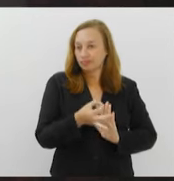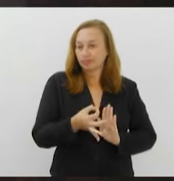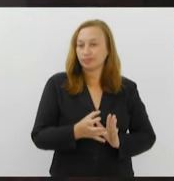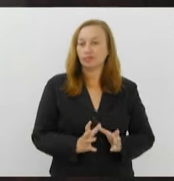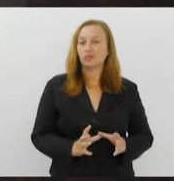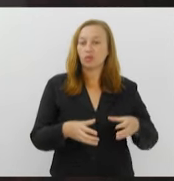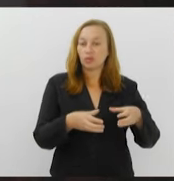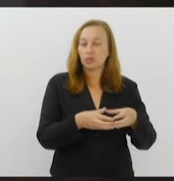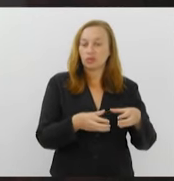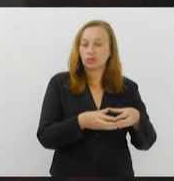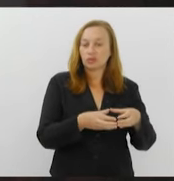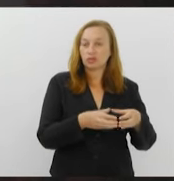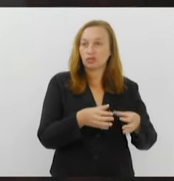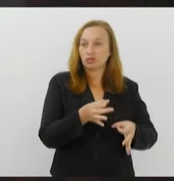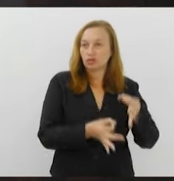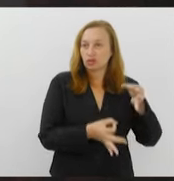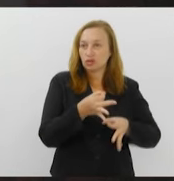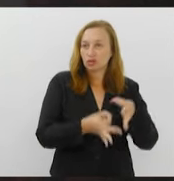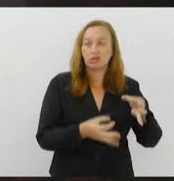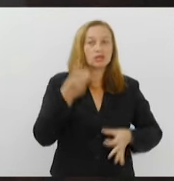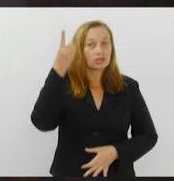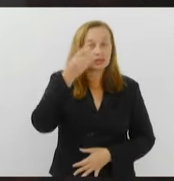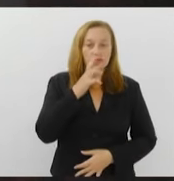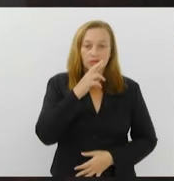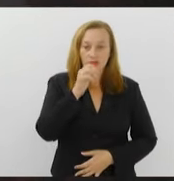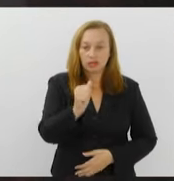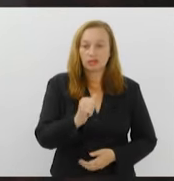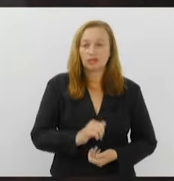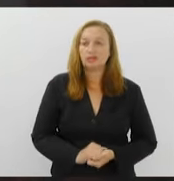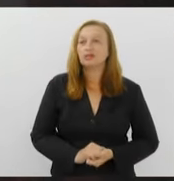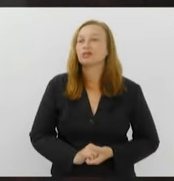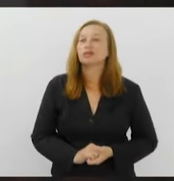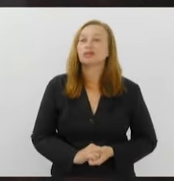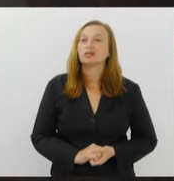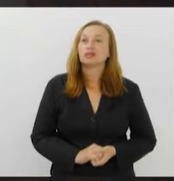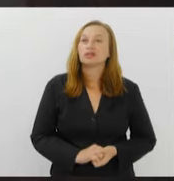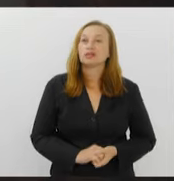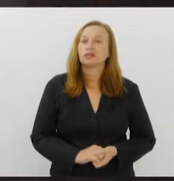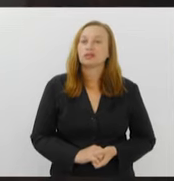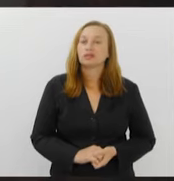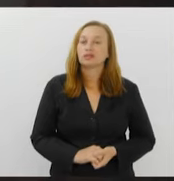pela Comissão de Constituição e Justiça, deputado Rodrigo Amorim.